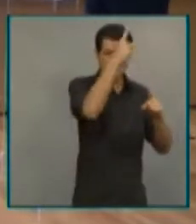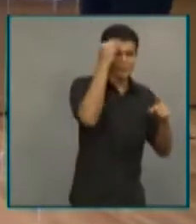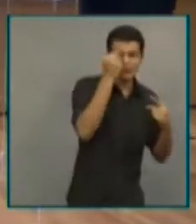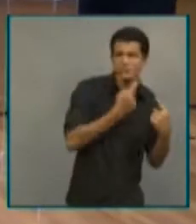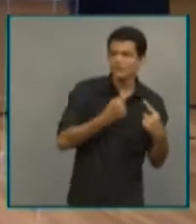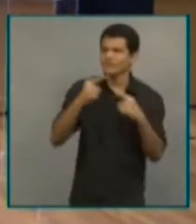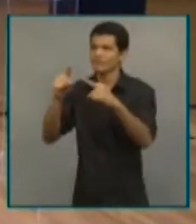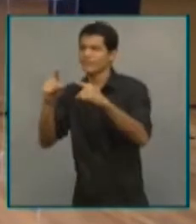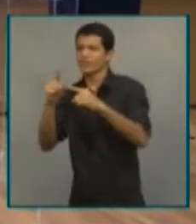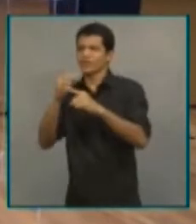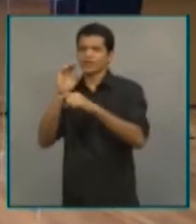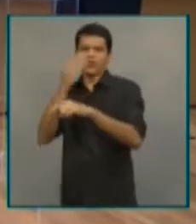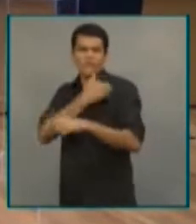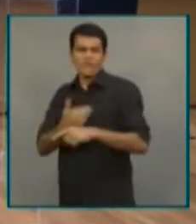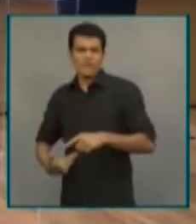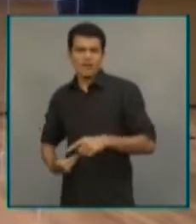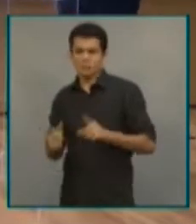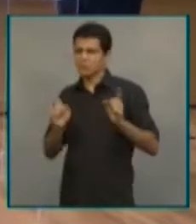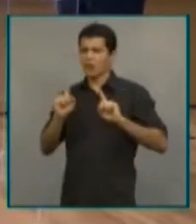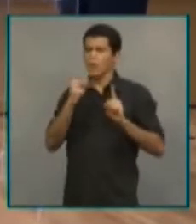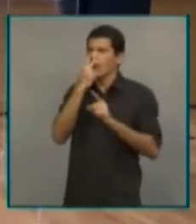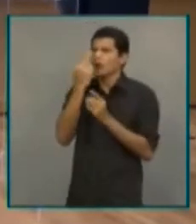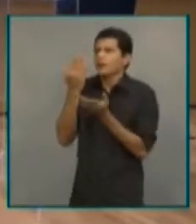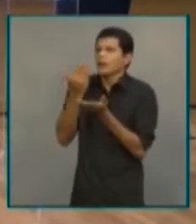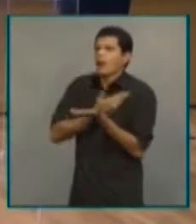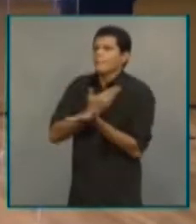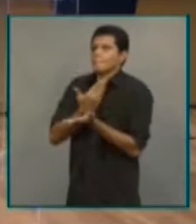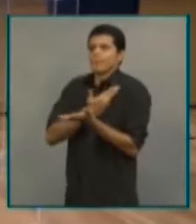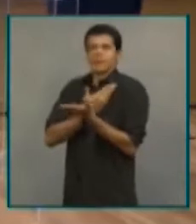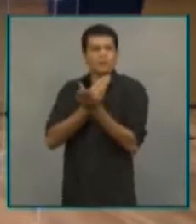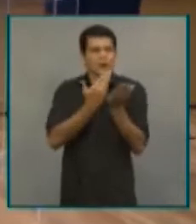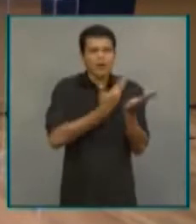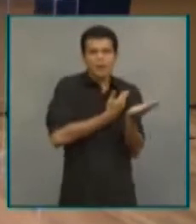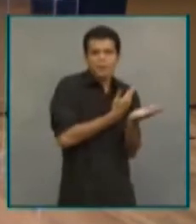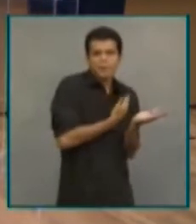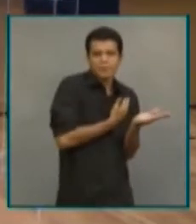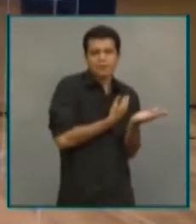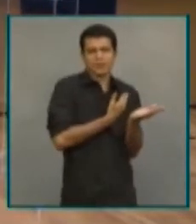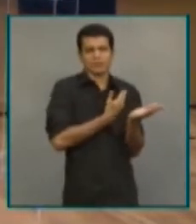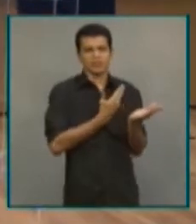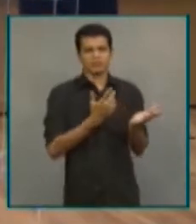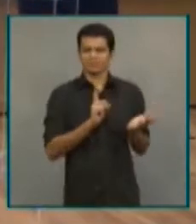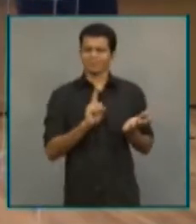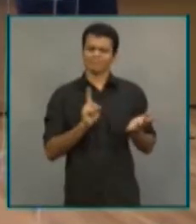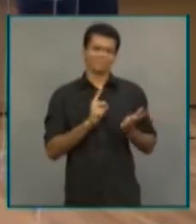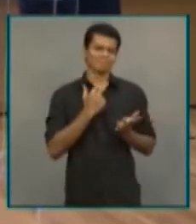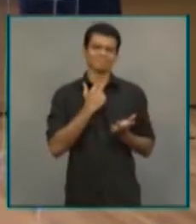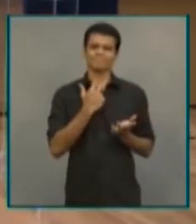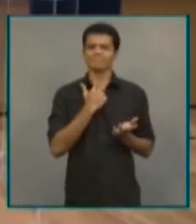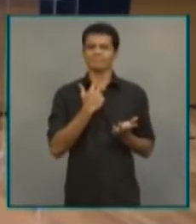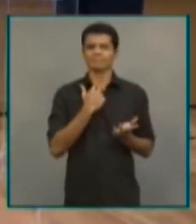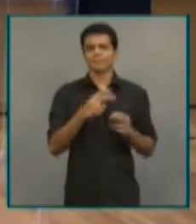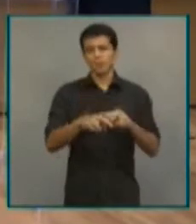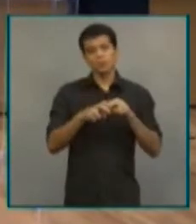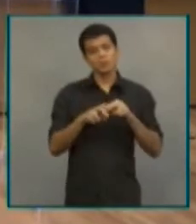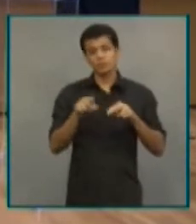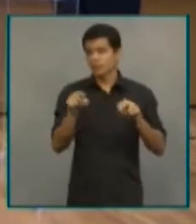presidente dessa casa. Vocês são omissos. É por isso que a chapa de vocês só tem gente ligada ao poder.